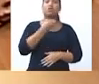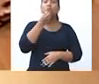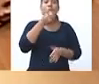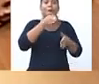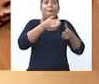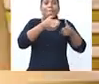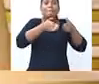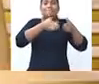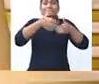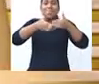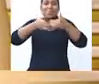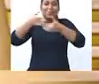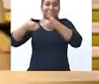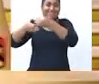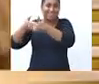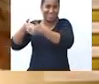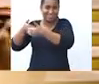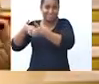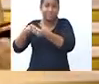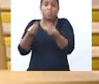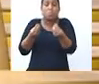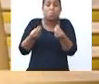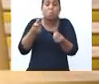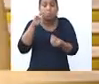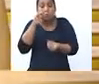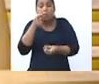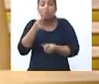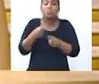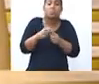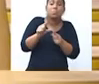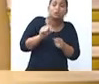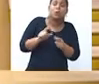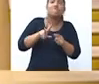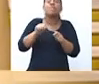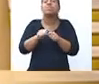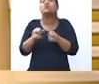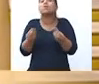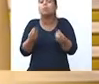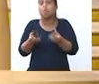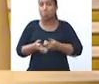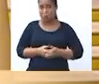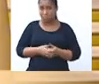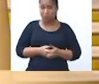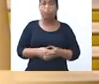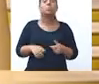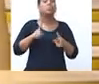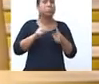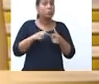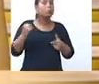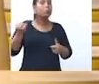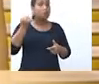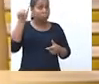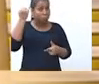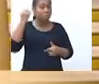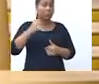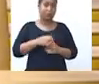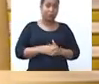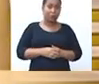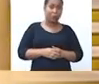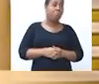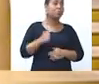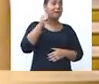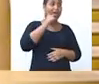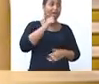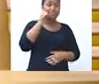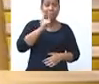processo. Uhum. Né? Então, como é que você está vendo? O que, que você vai escolher? Como é que você vai fazer isso? Segundo ponto importante, são as madrinhas. A